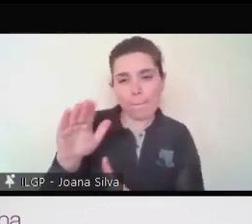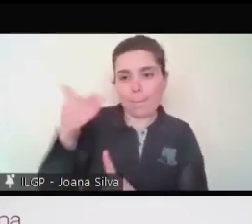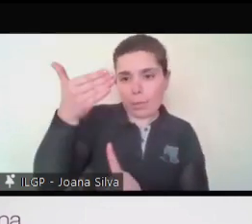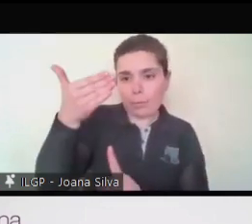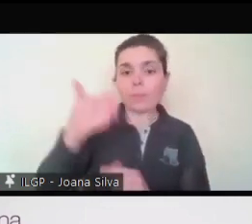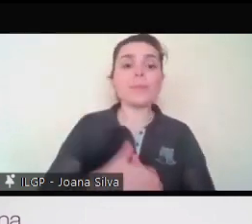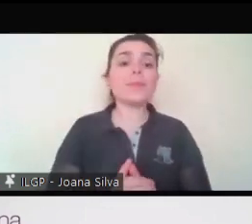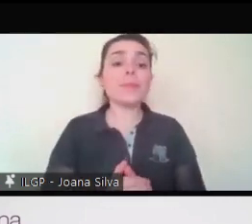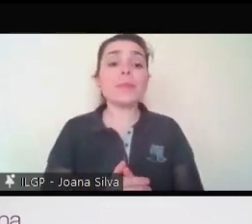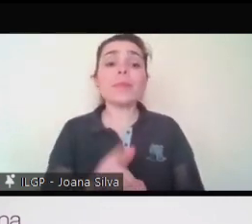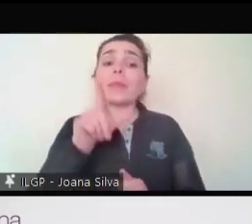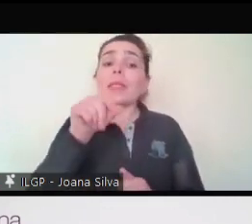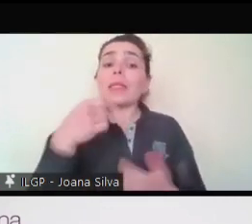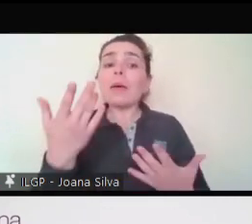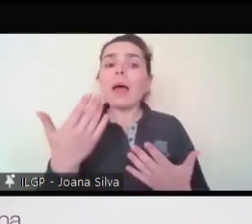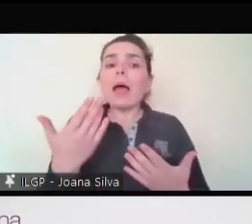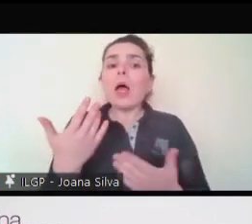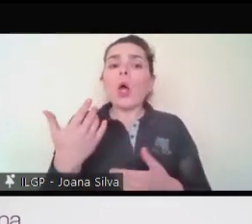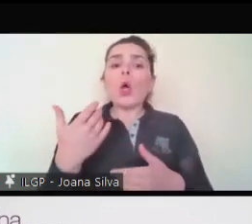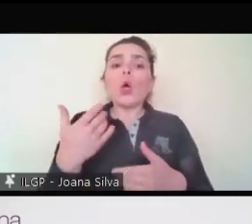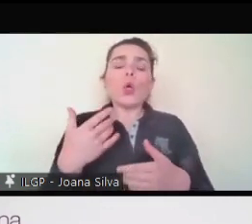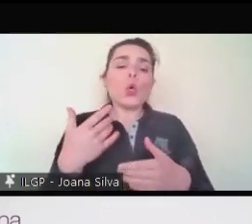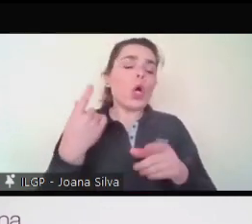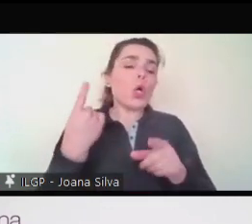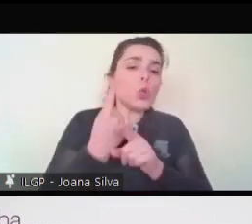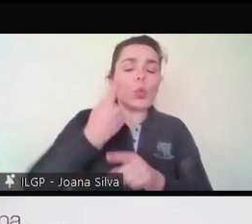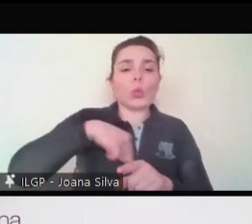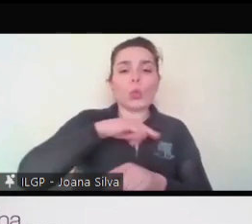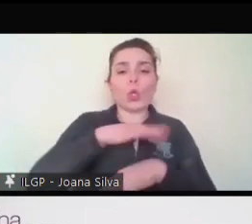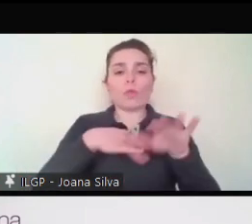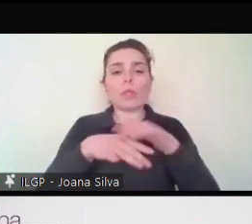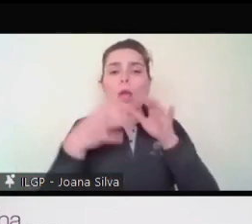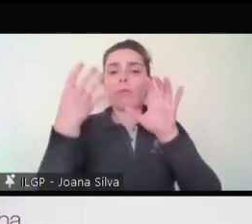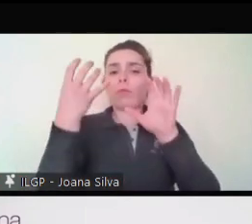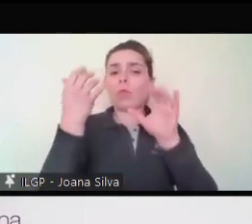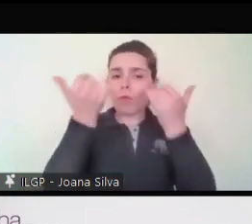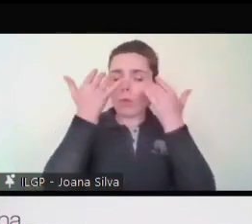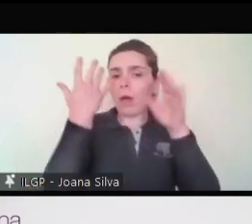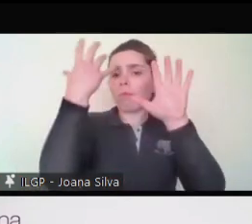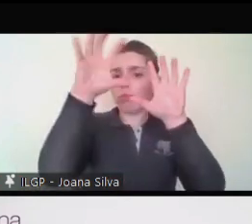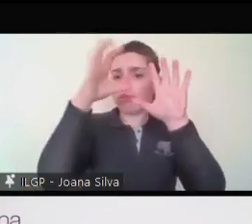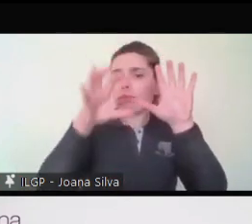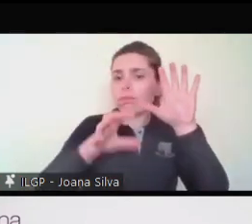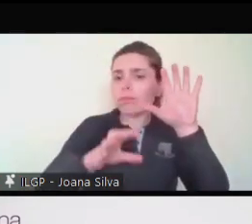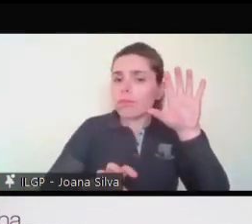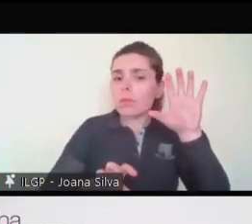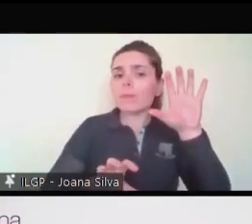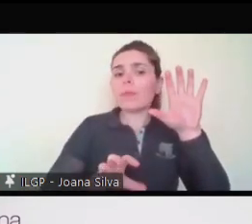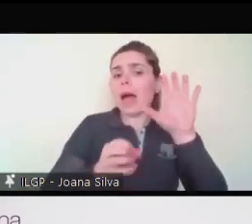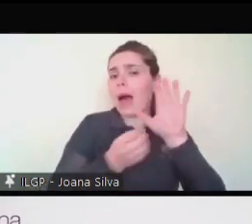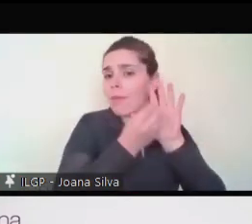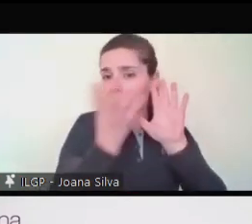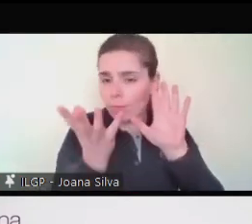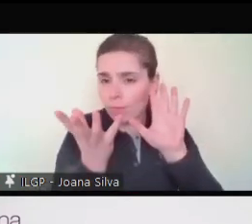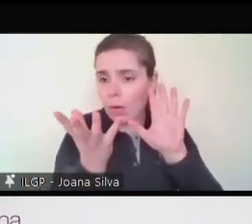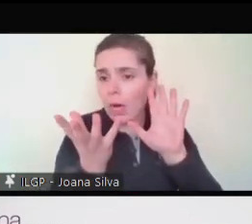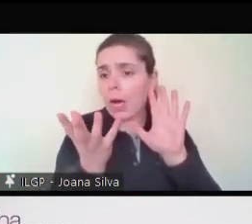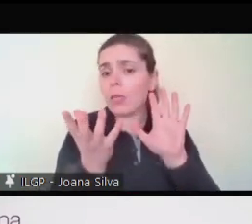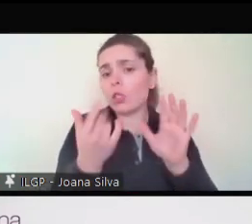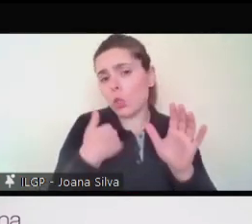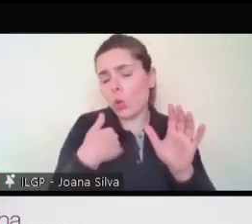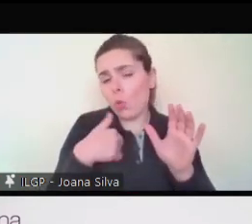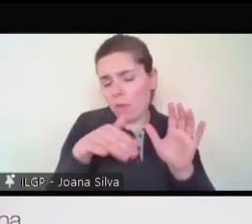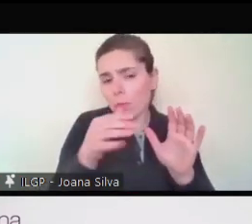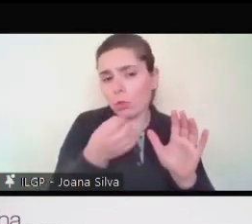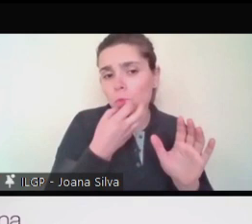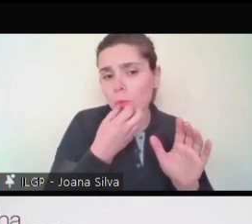esta dinâmica com que vamos produzindo os conteúdos tem aqui várias dimensões. Nós direi mais à frente algo mais sobre o assunto,